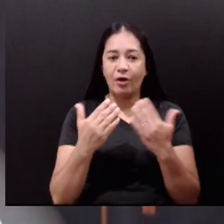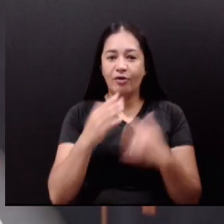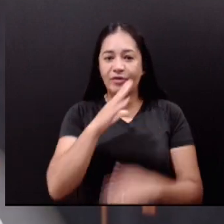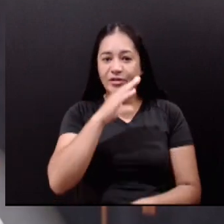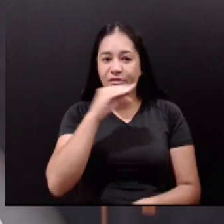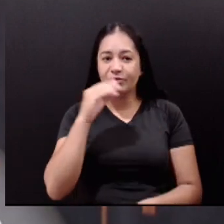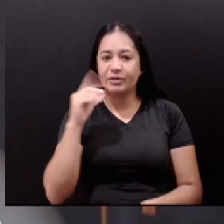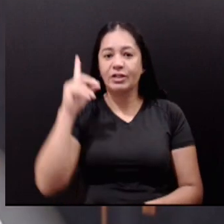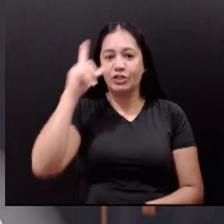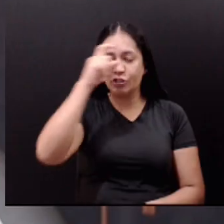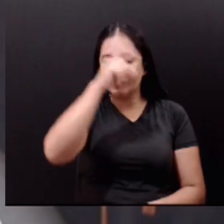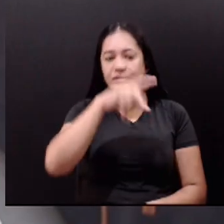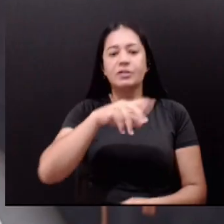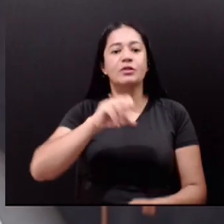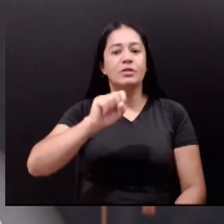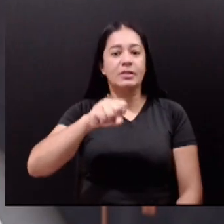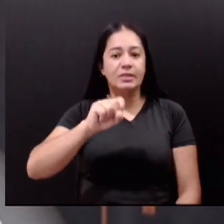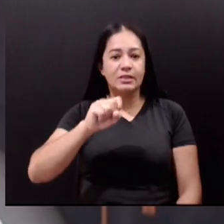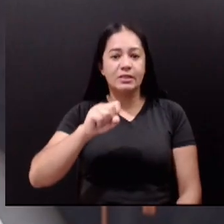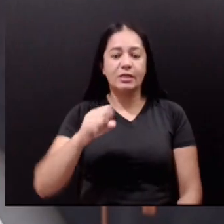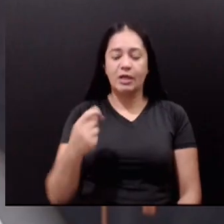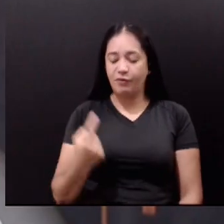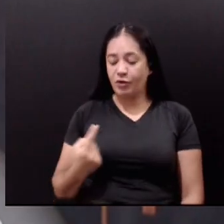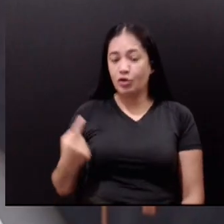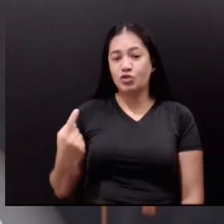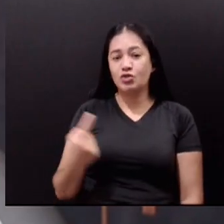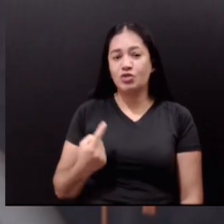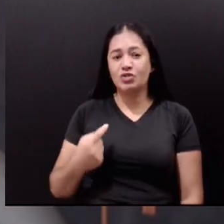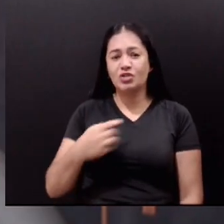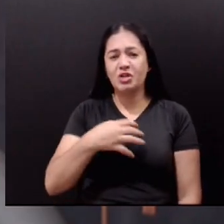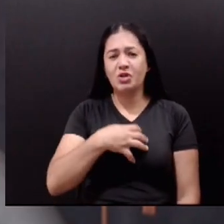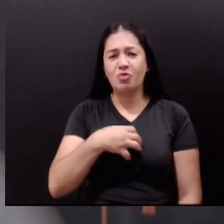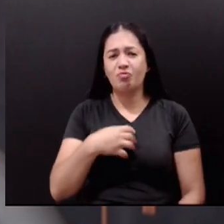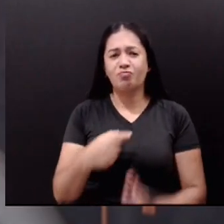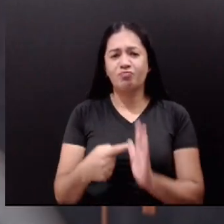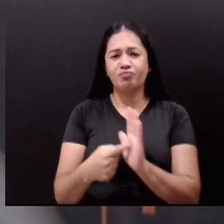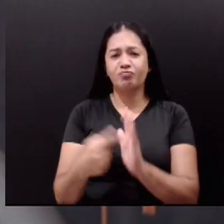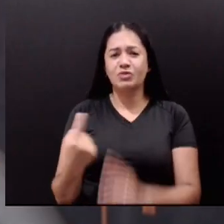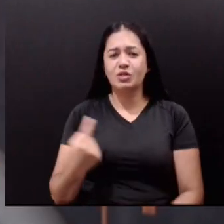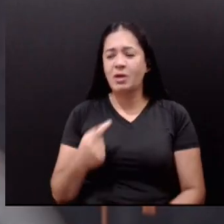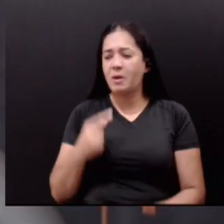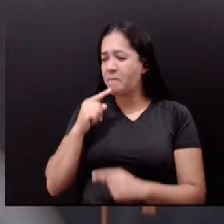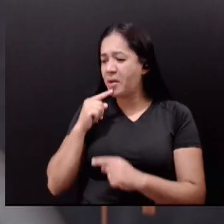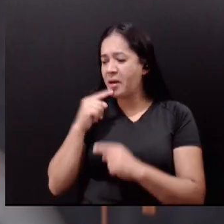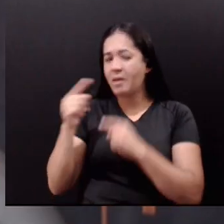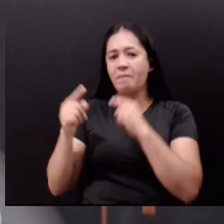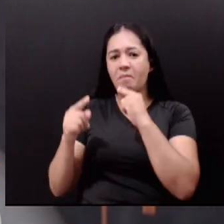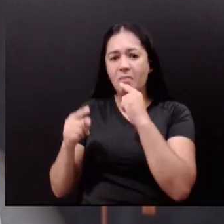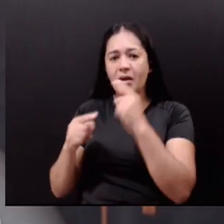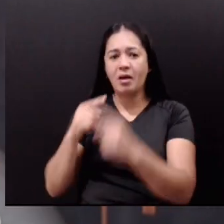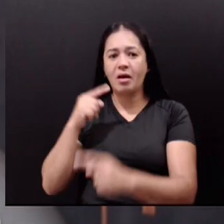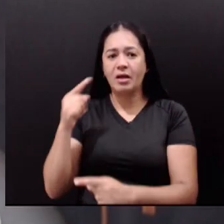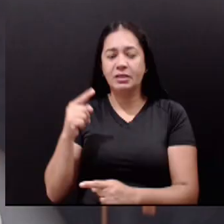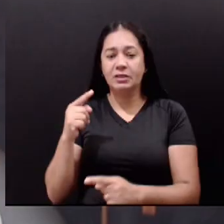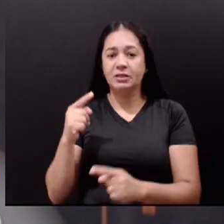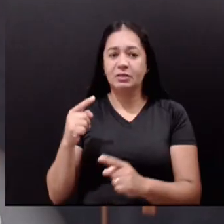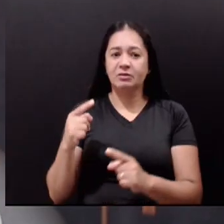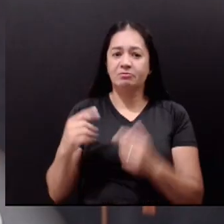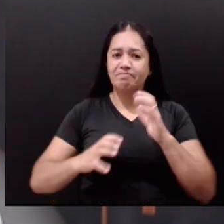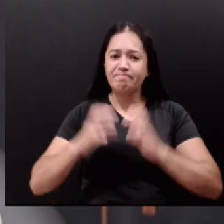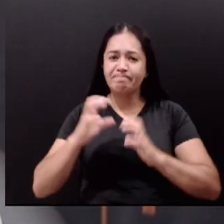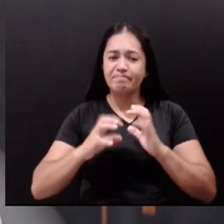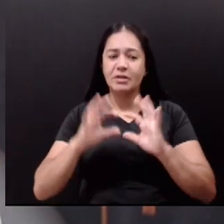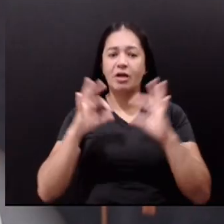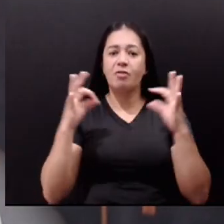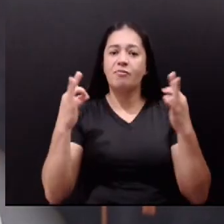difícil, né, ele se isola, é um comportamento de isolamento, muita crítica, muito atrito familiar, mas esse